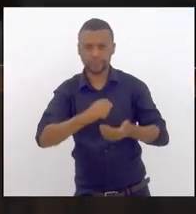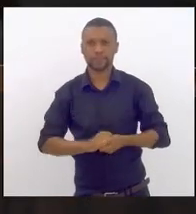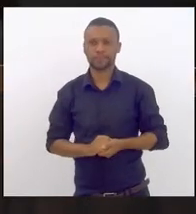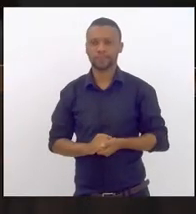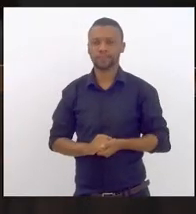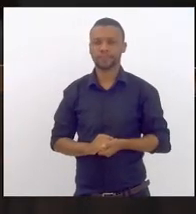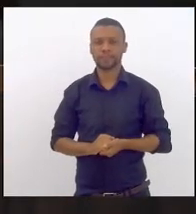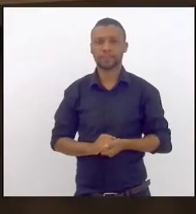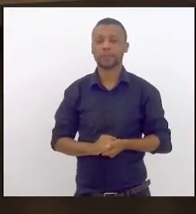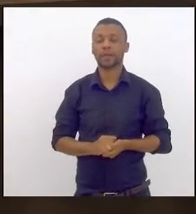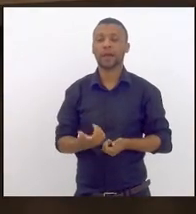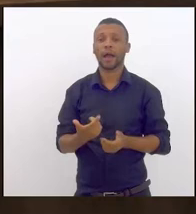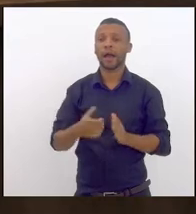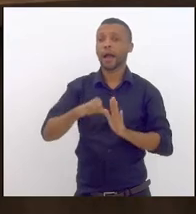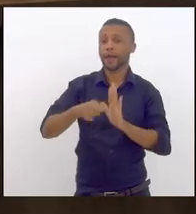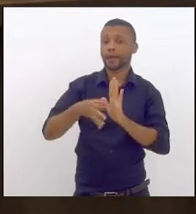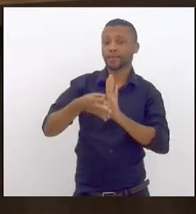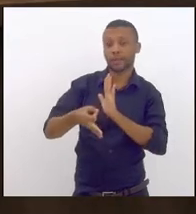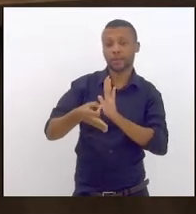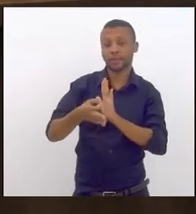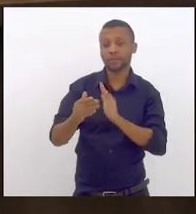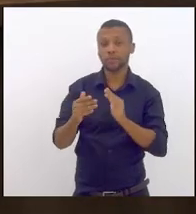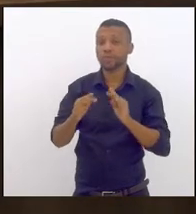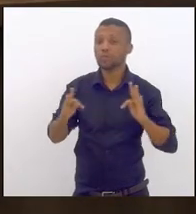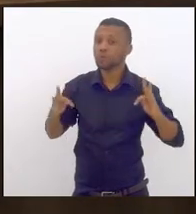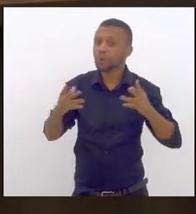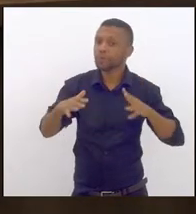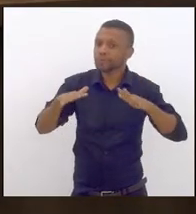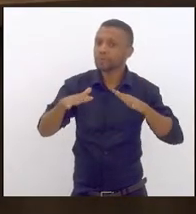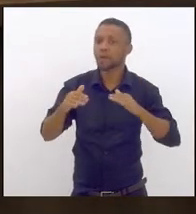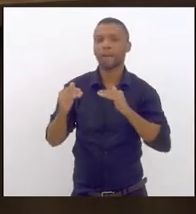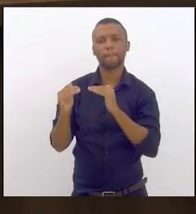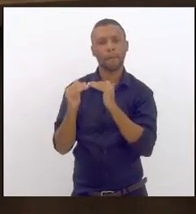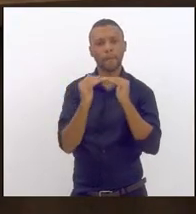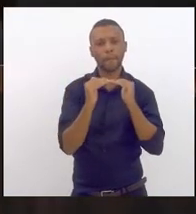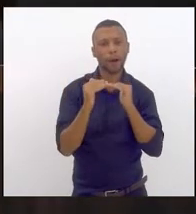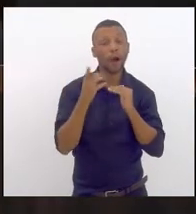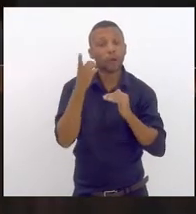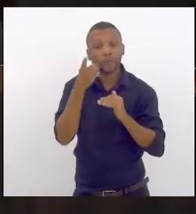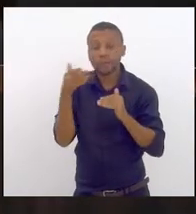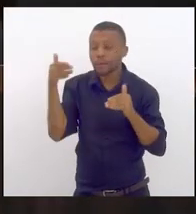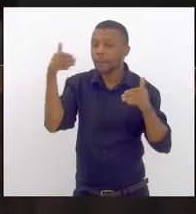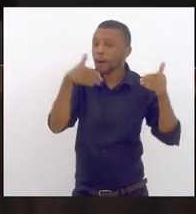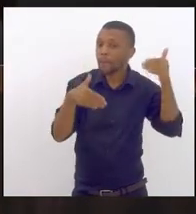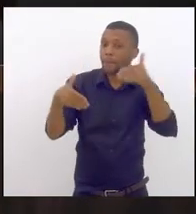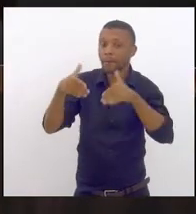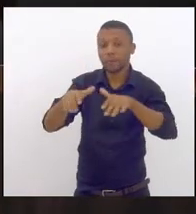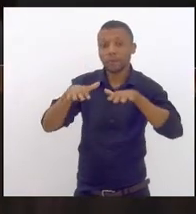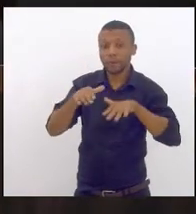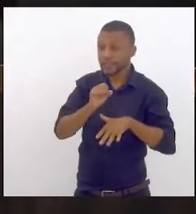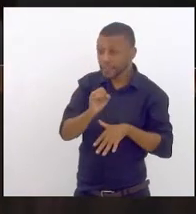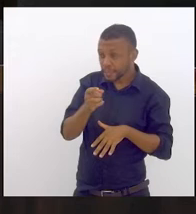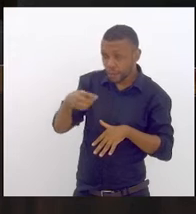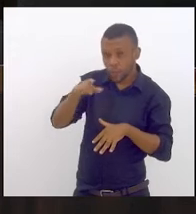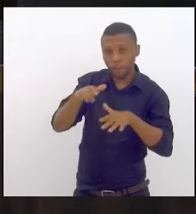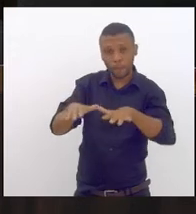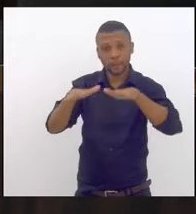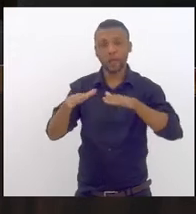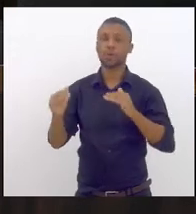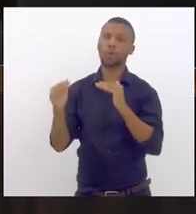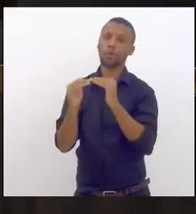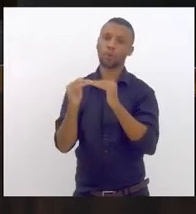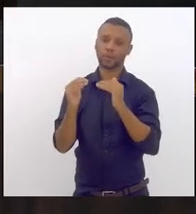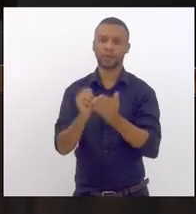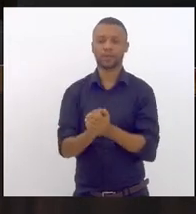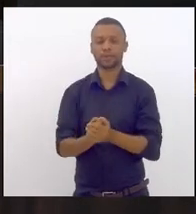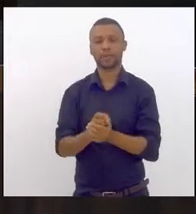As emendas constitucionais elas são todas consensuais, os deputados estão chegando no plenário. Se o plenário concordar, a gente faz, ao invés de